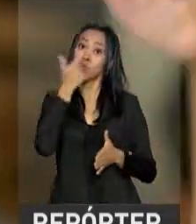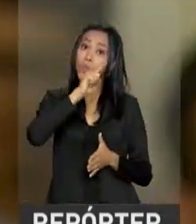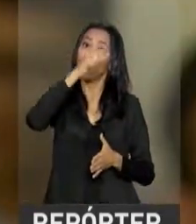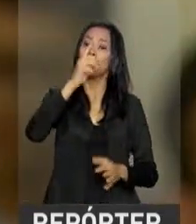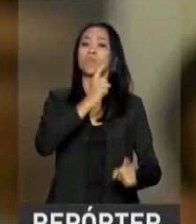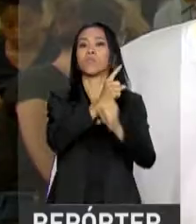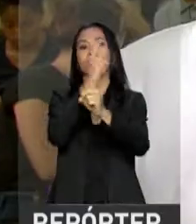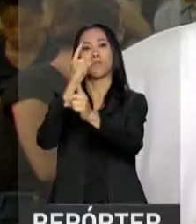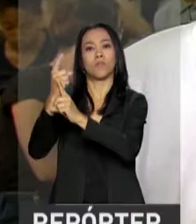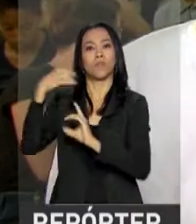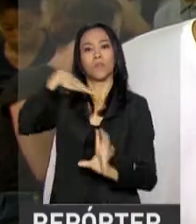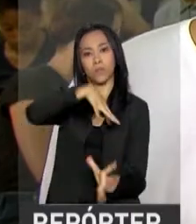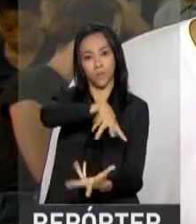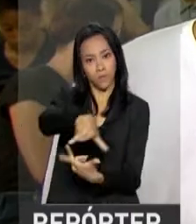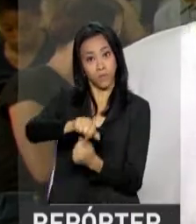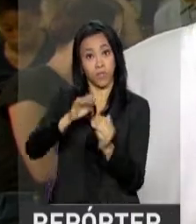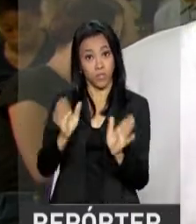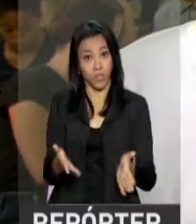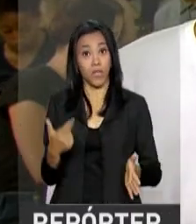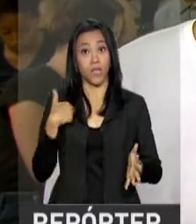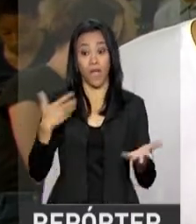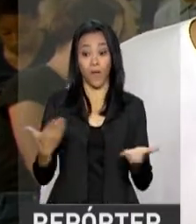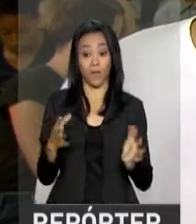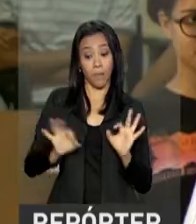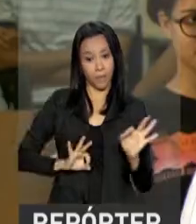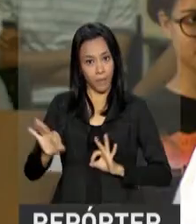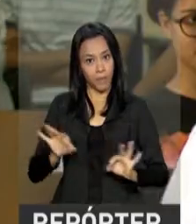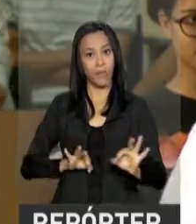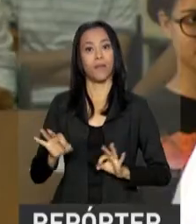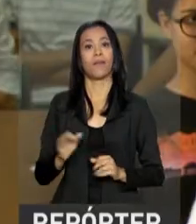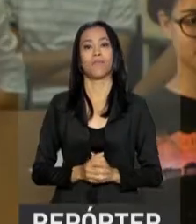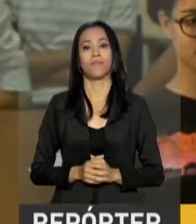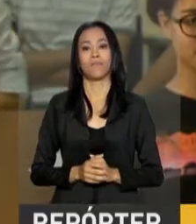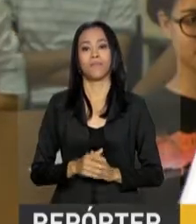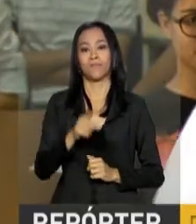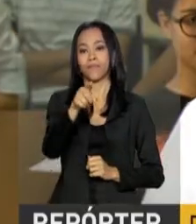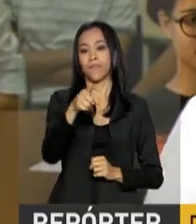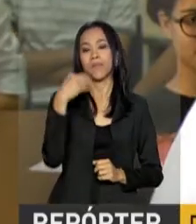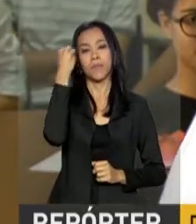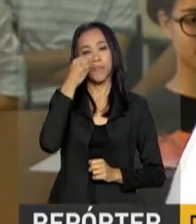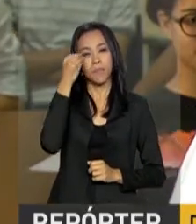eventos internacionais e garante que está preparado. Uma experiência bastante